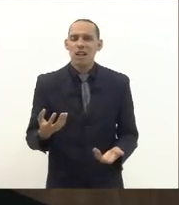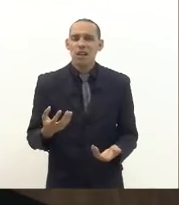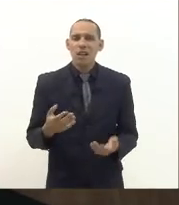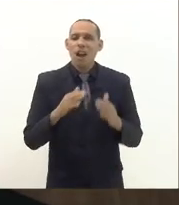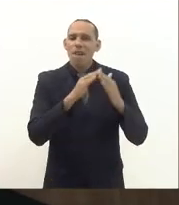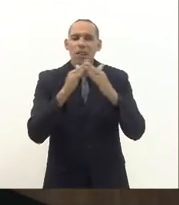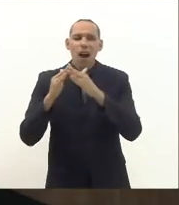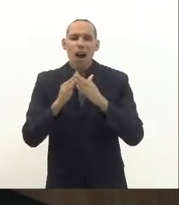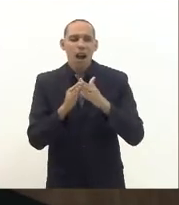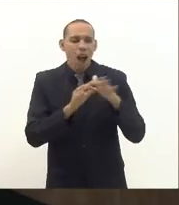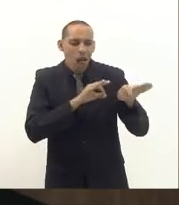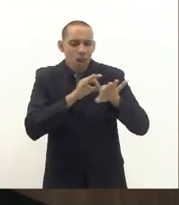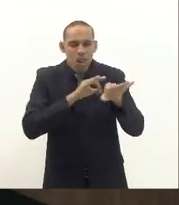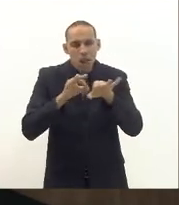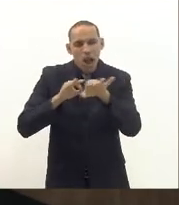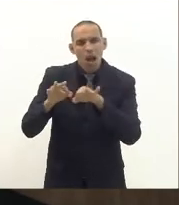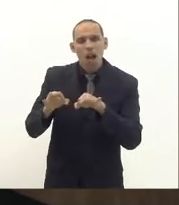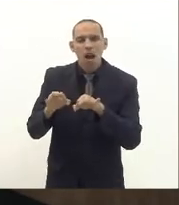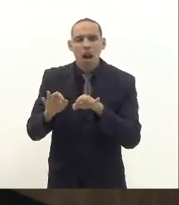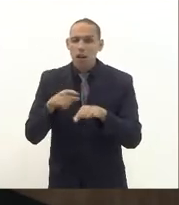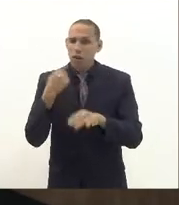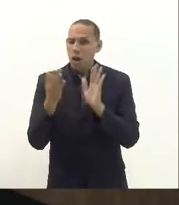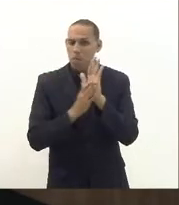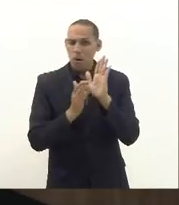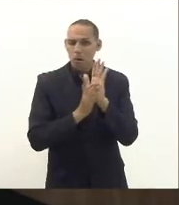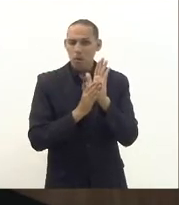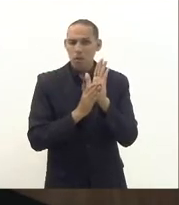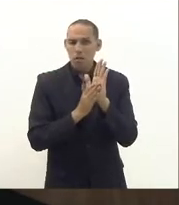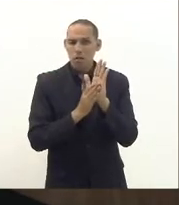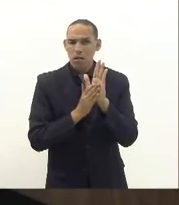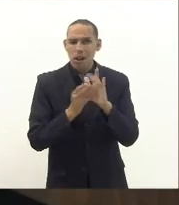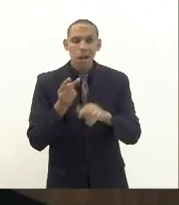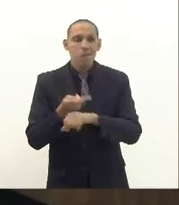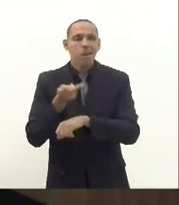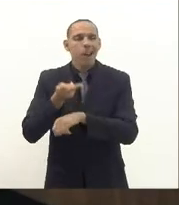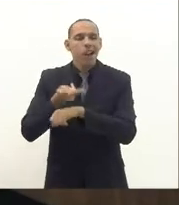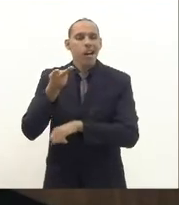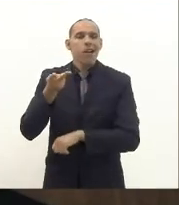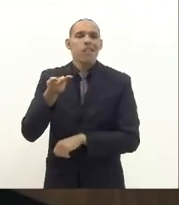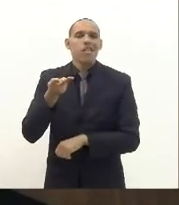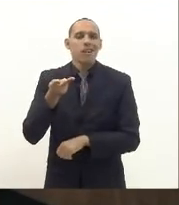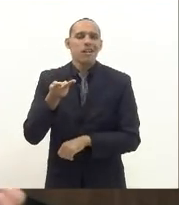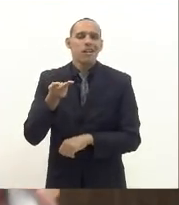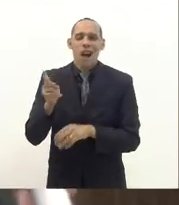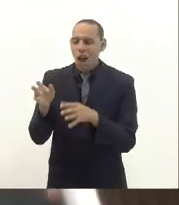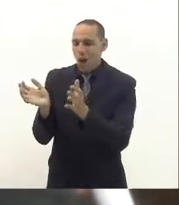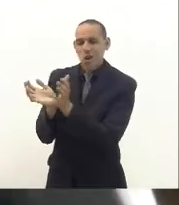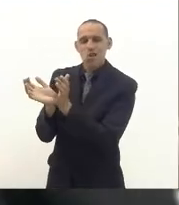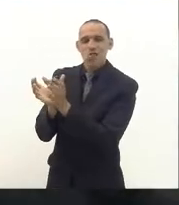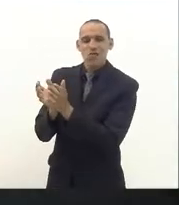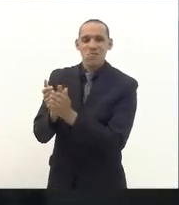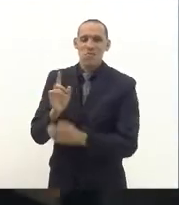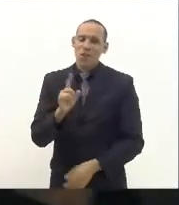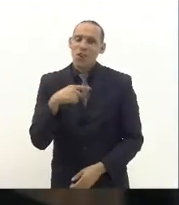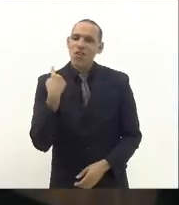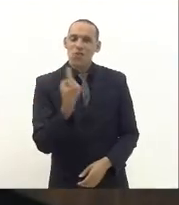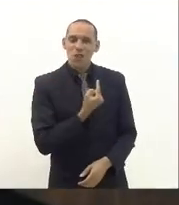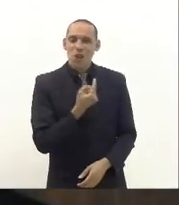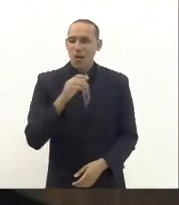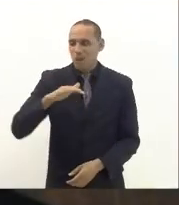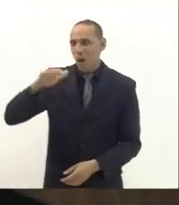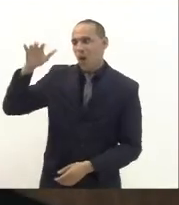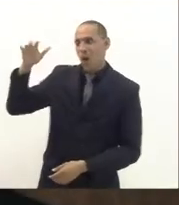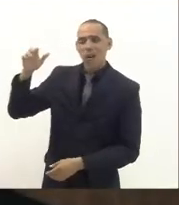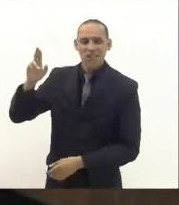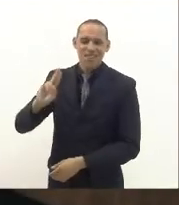das favelas E aí quando propomos aqui uma premiação ao coletivo nós do morro é